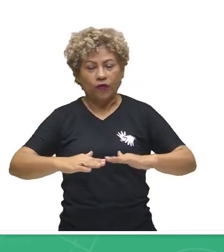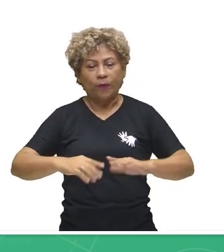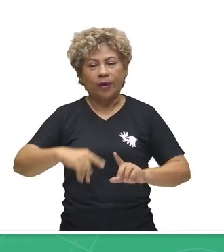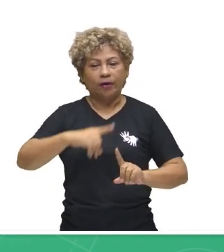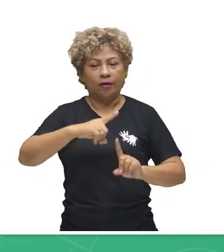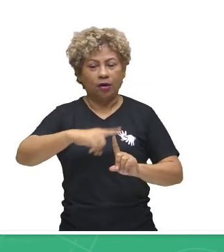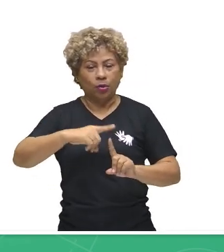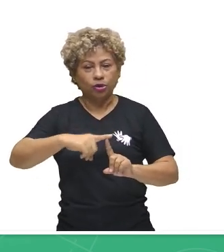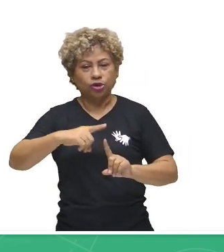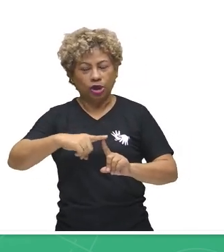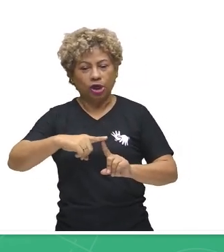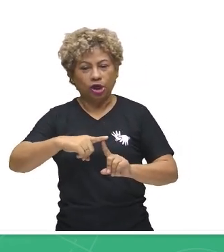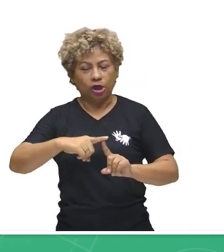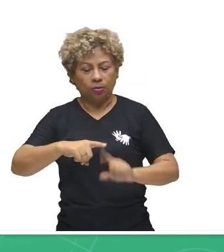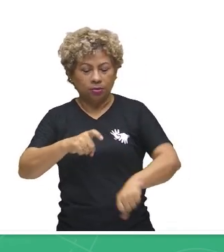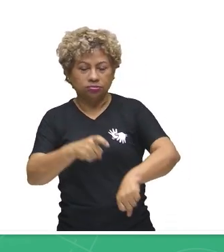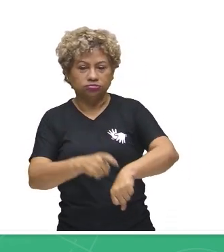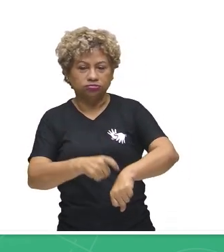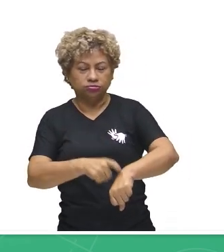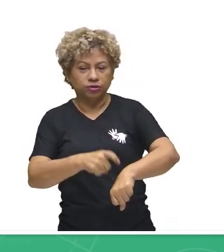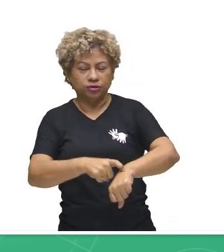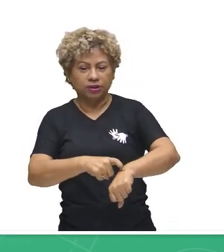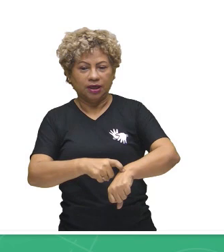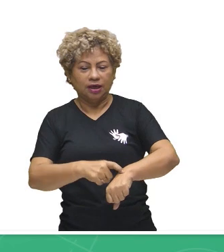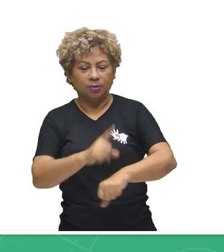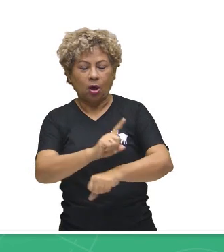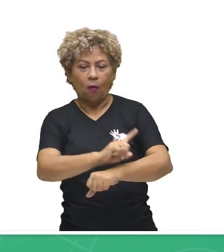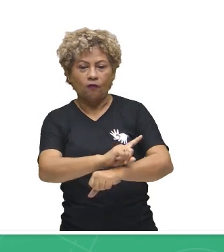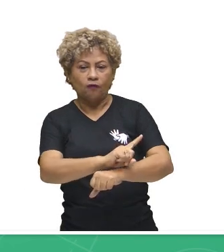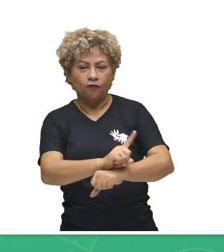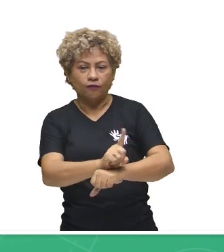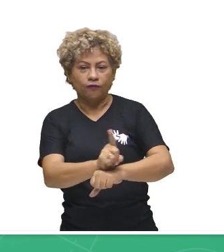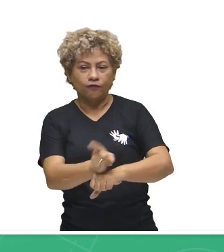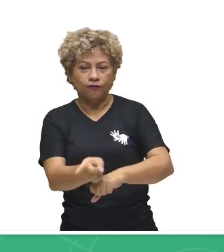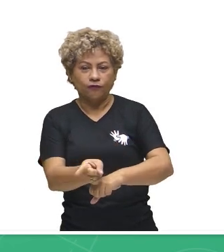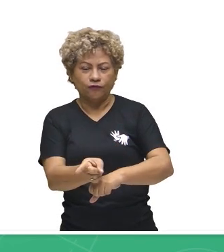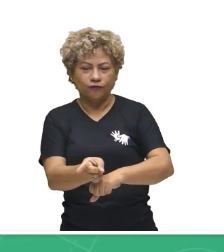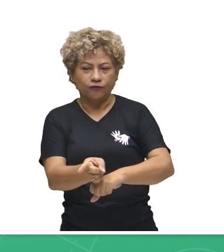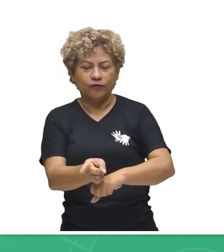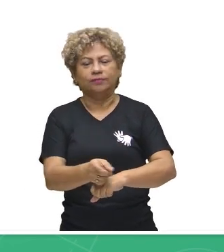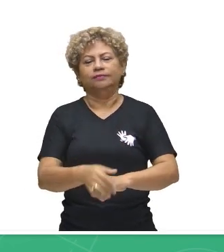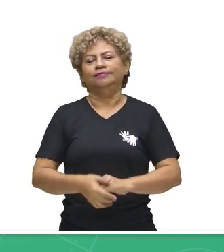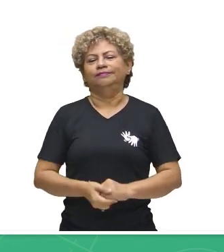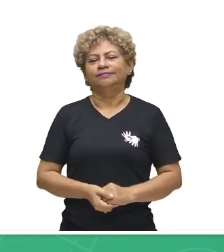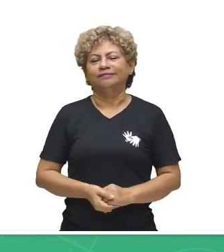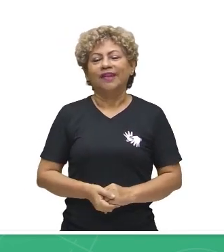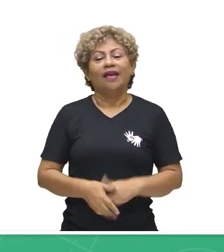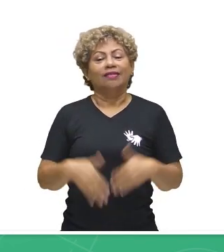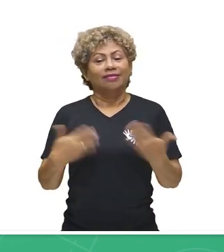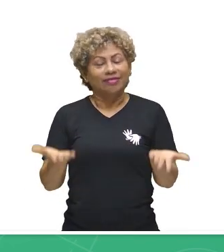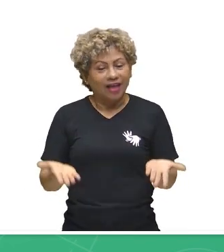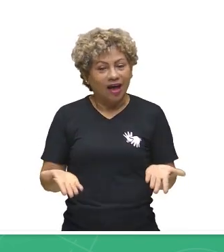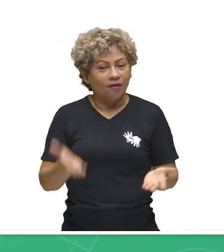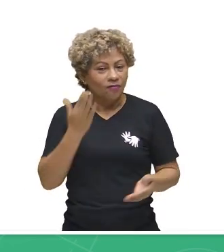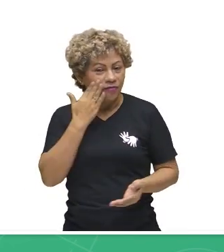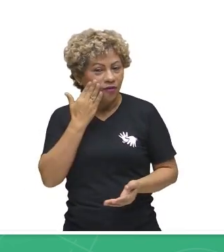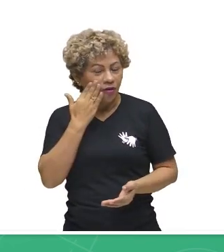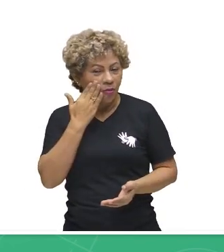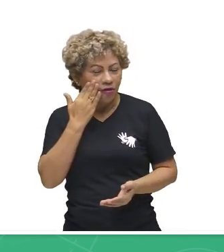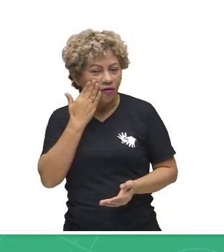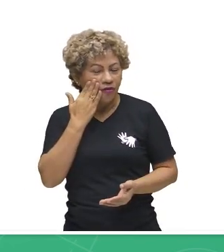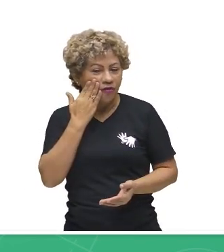do espaço em função do tempo e a velocidade em função do tempo. Vamos agora analisar